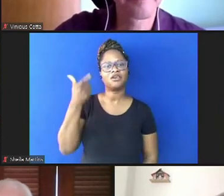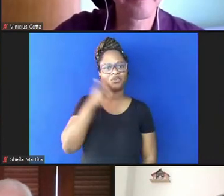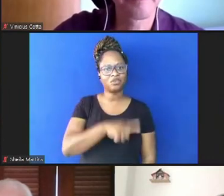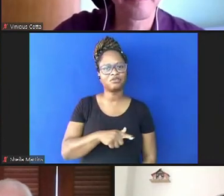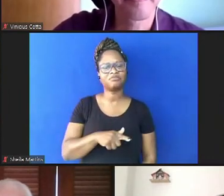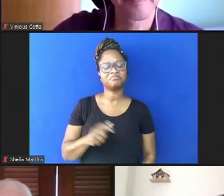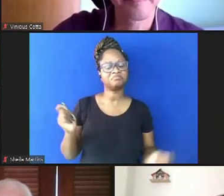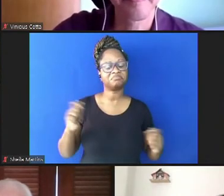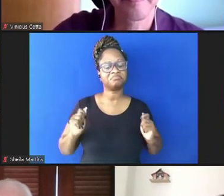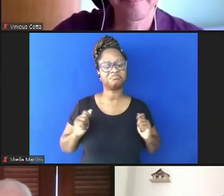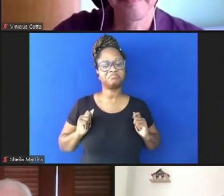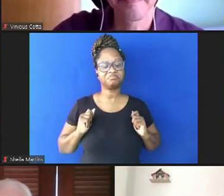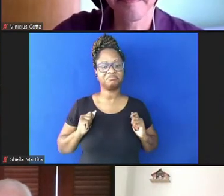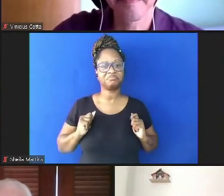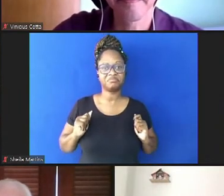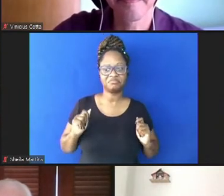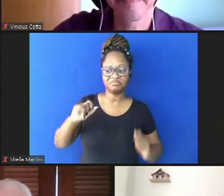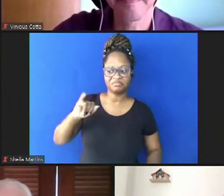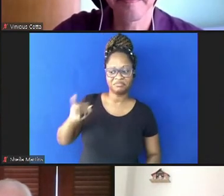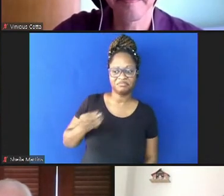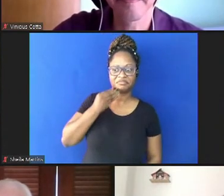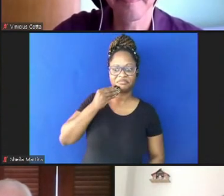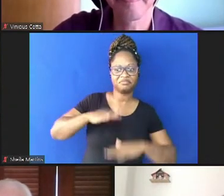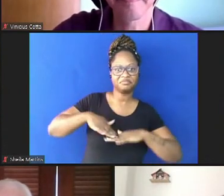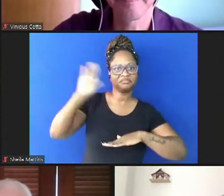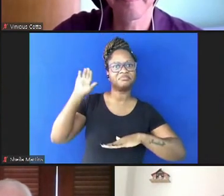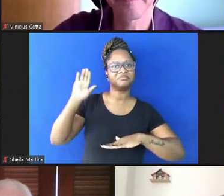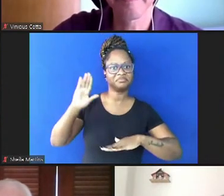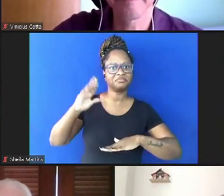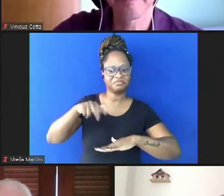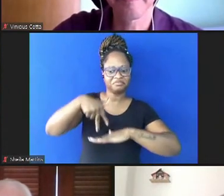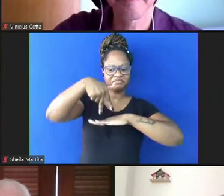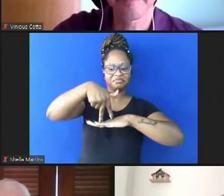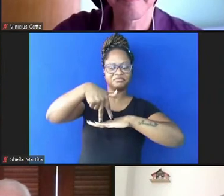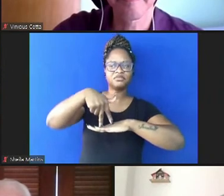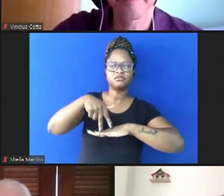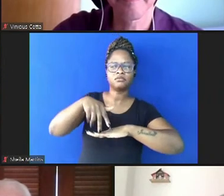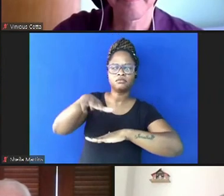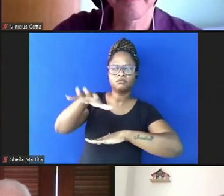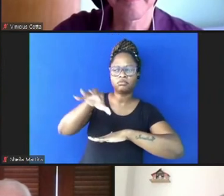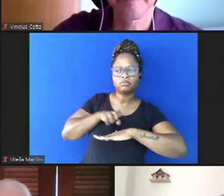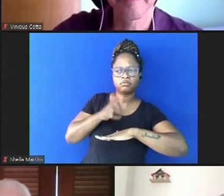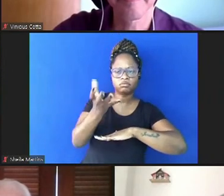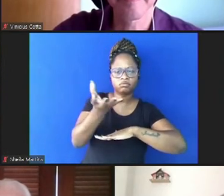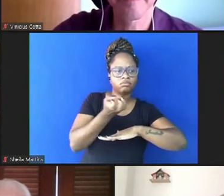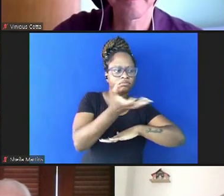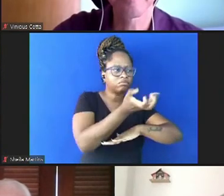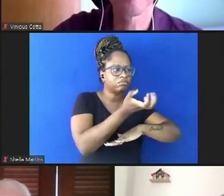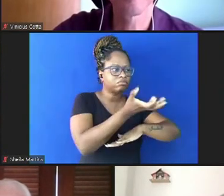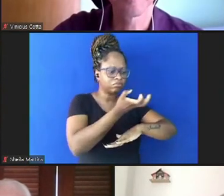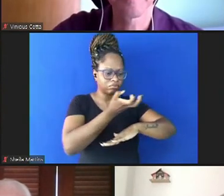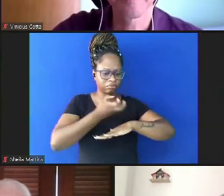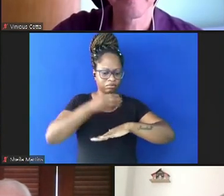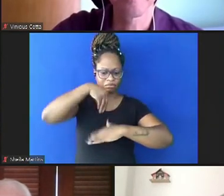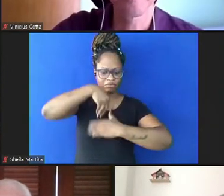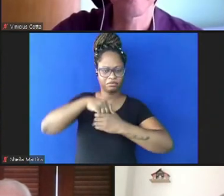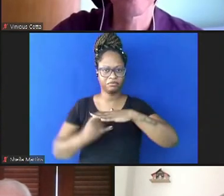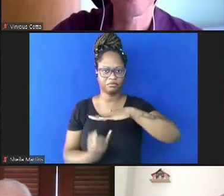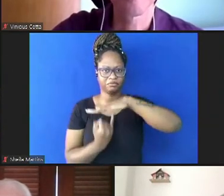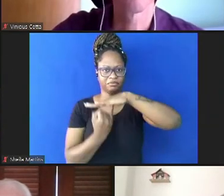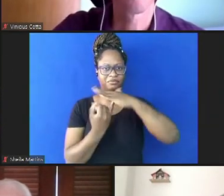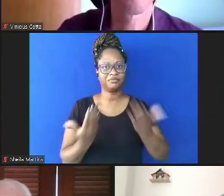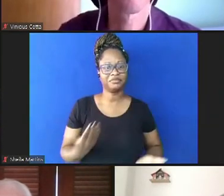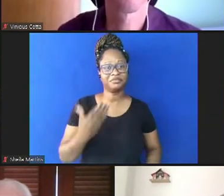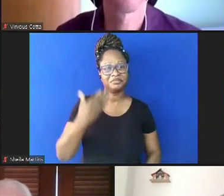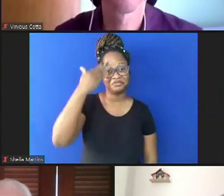ser bastante proveitosas e já alicerçadas em um conhecimento mútuo das nossas instituições. É isso, muito